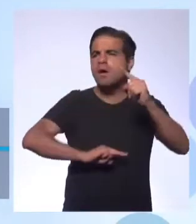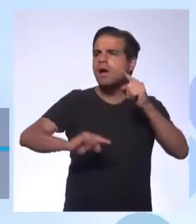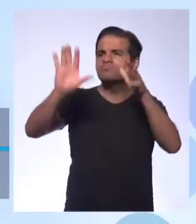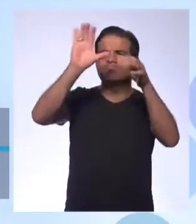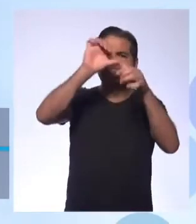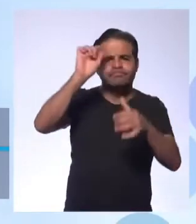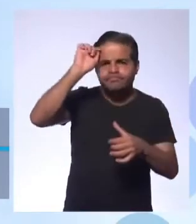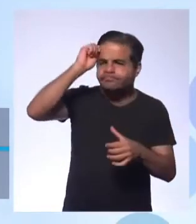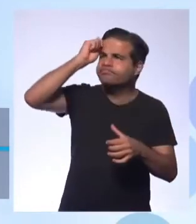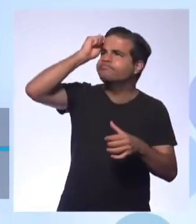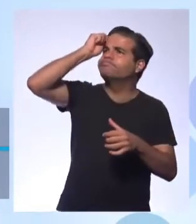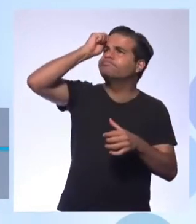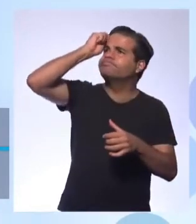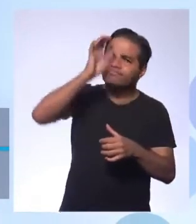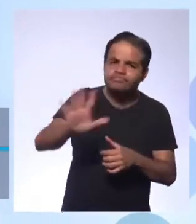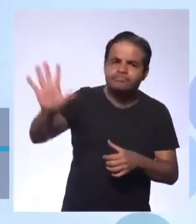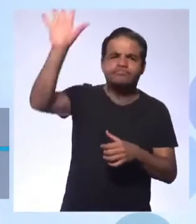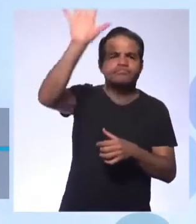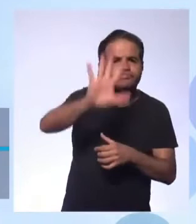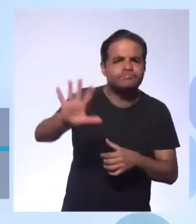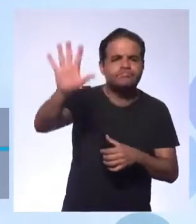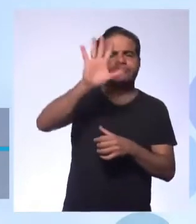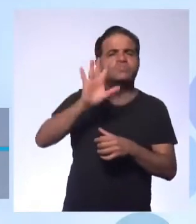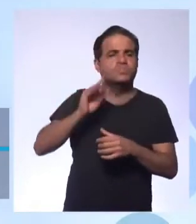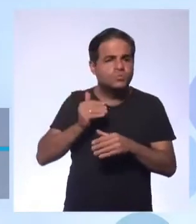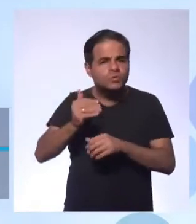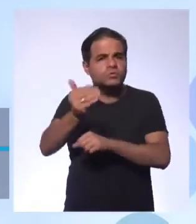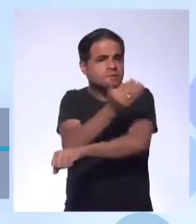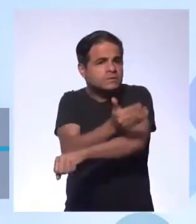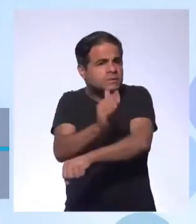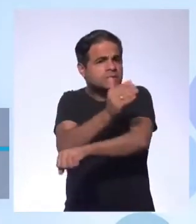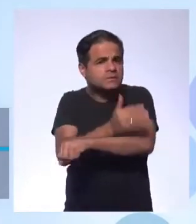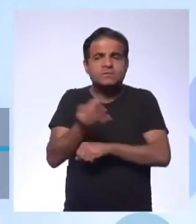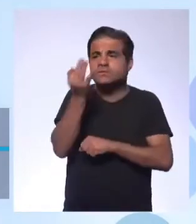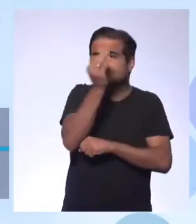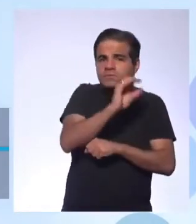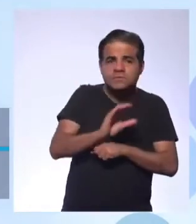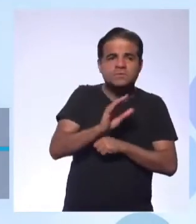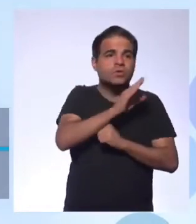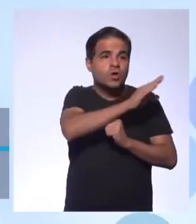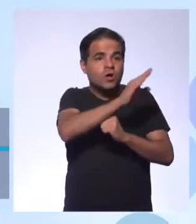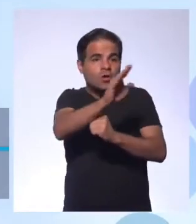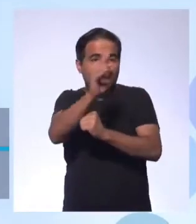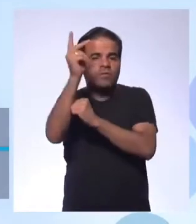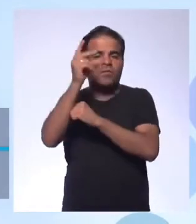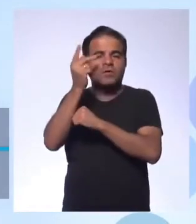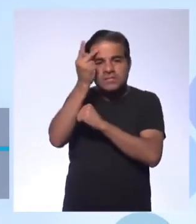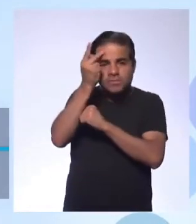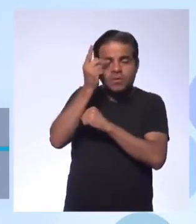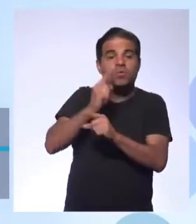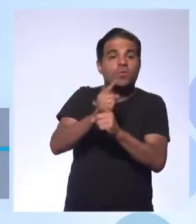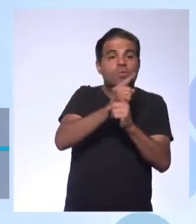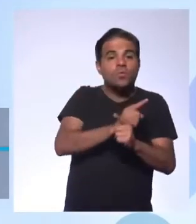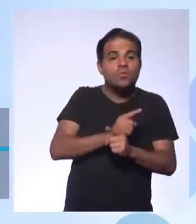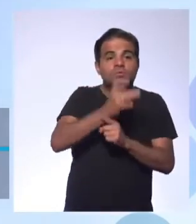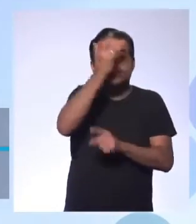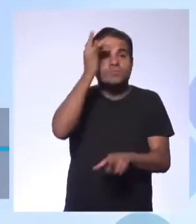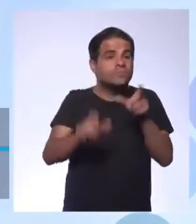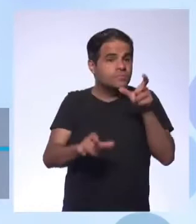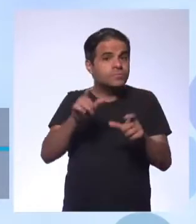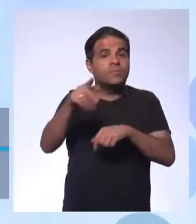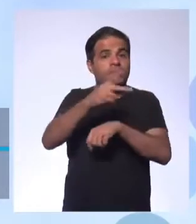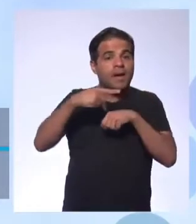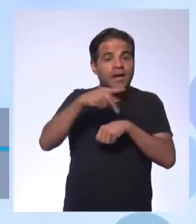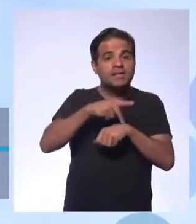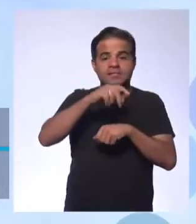continente africano. Quando eu vou treinar o francês aí pelo centro de São Paulo, eu encontro bastante pessoas de